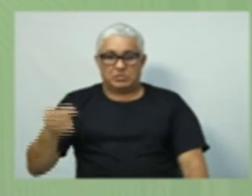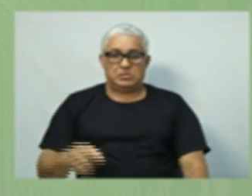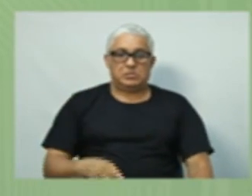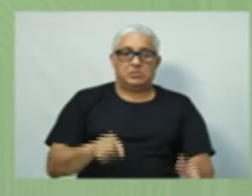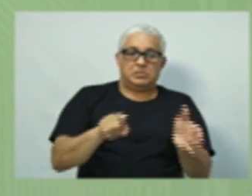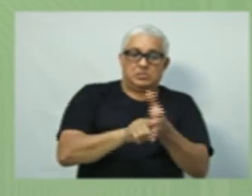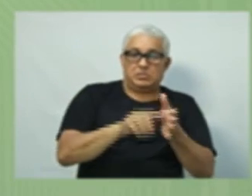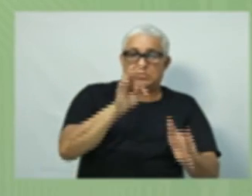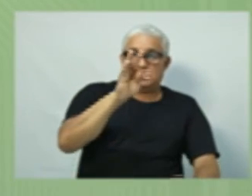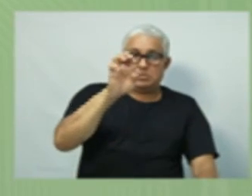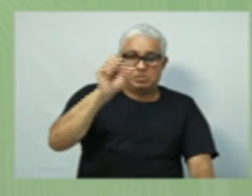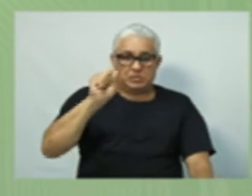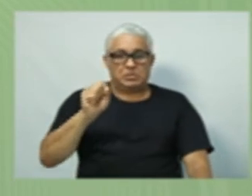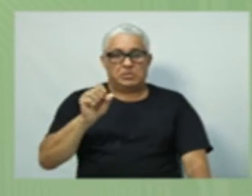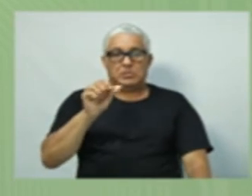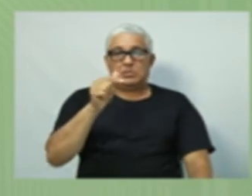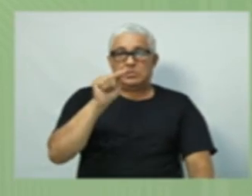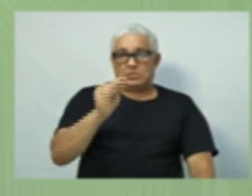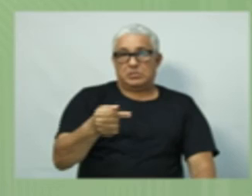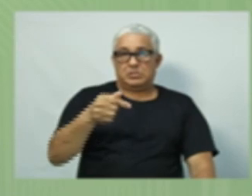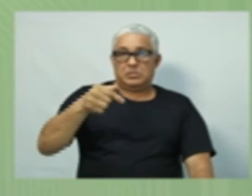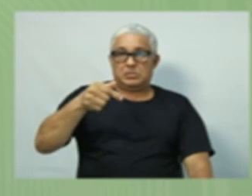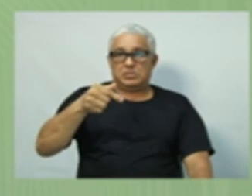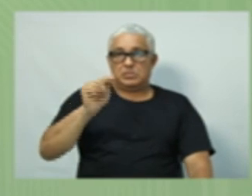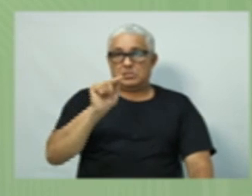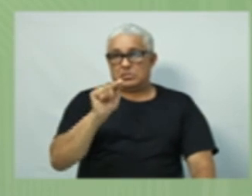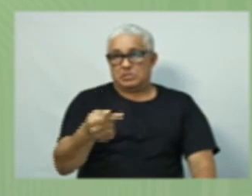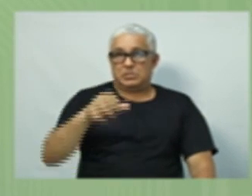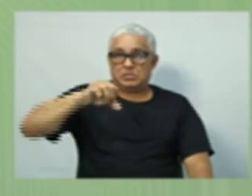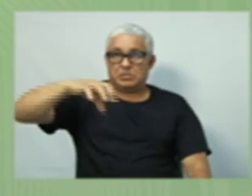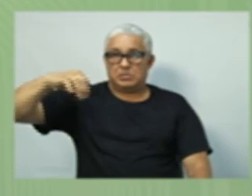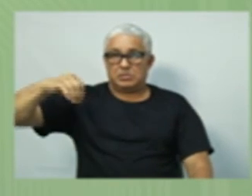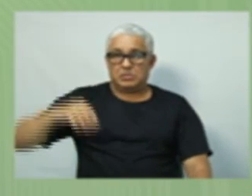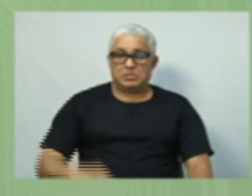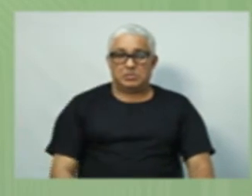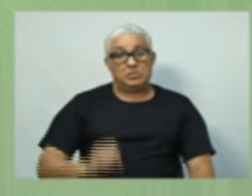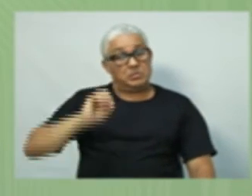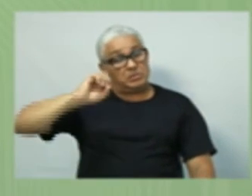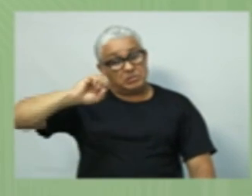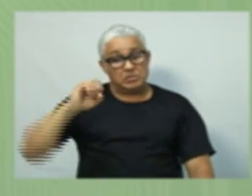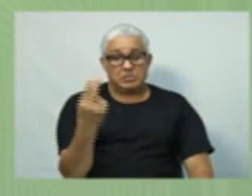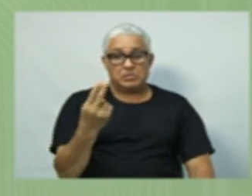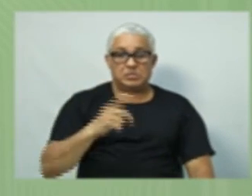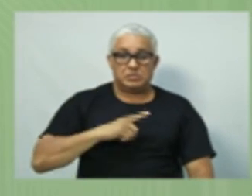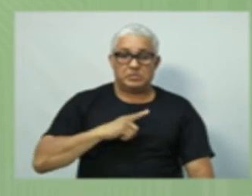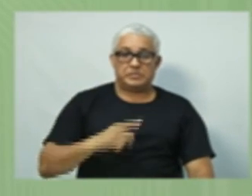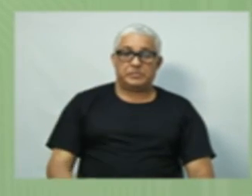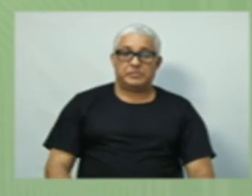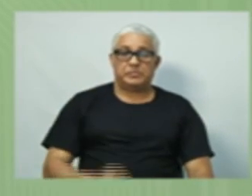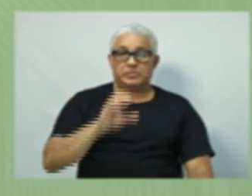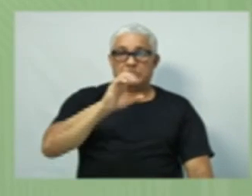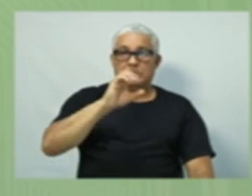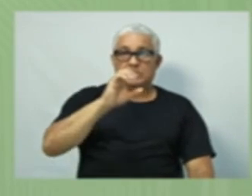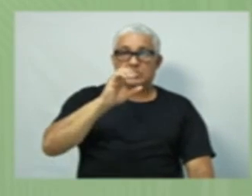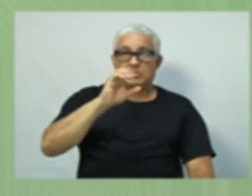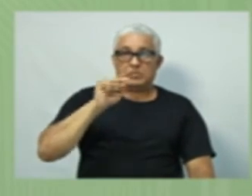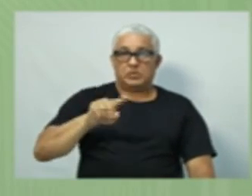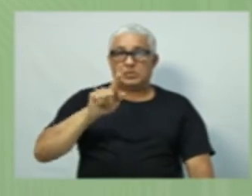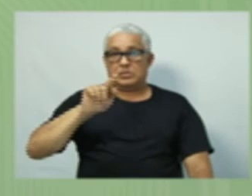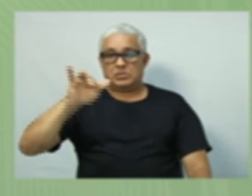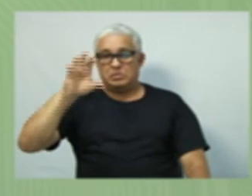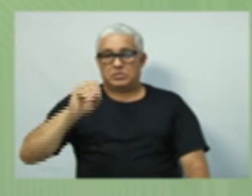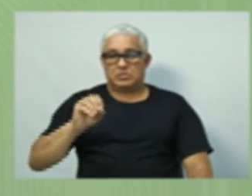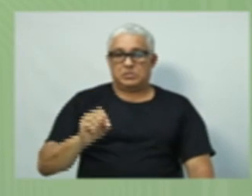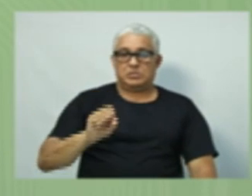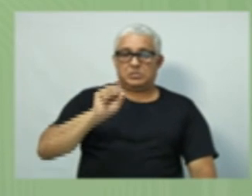o quanto eu tenho em tesouraria é de 7 mil e 900 ou se eu tenho um capital de giro de oito mil quatrocentos